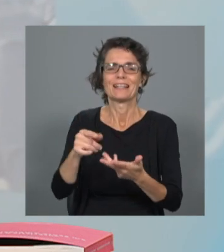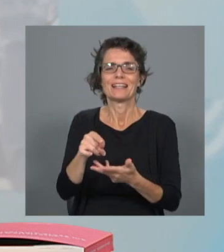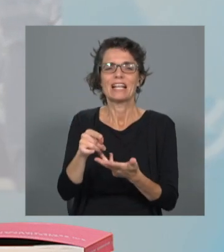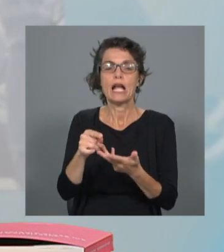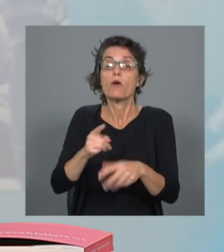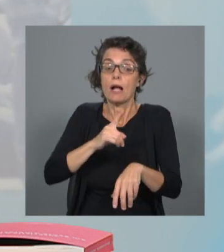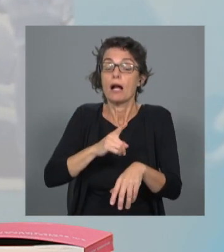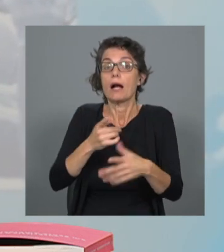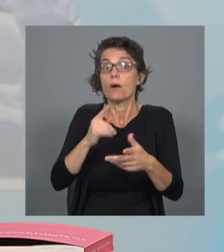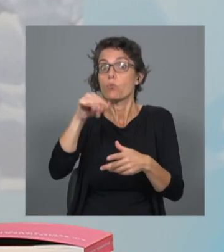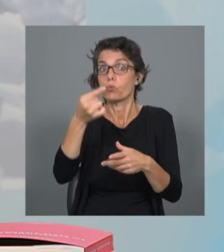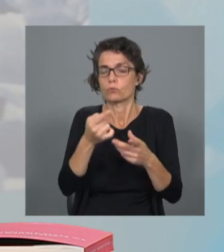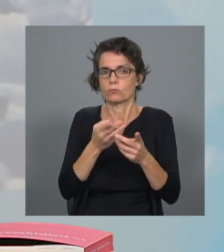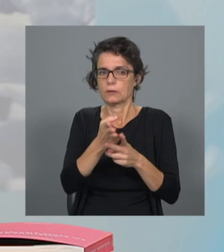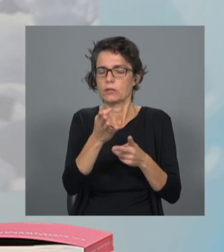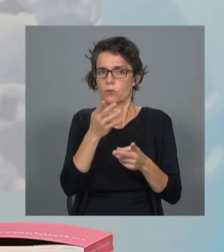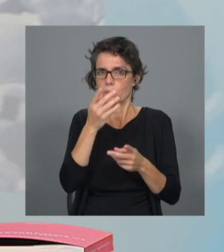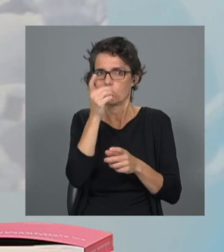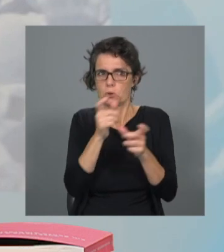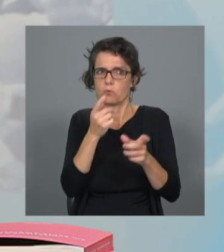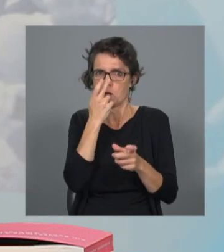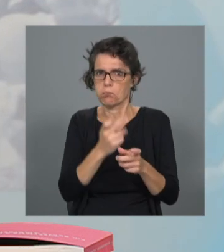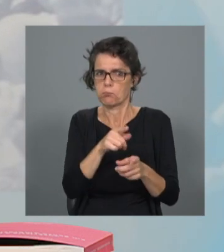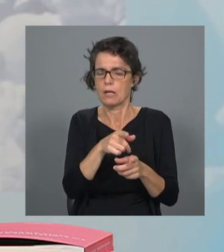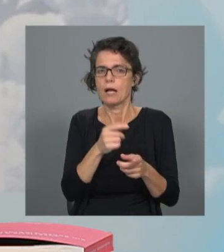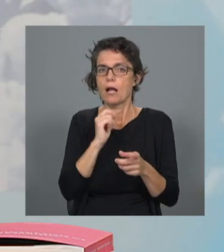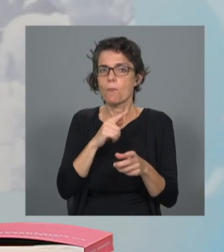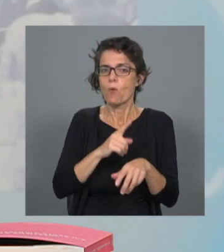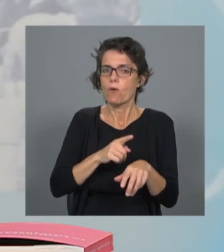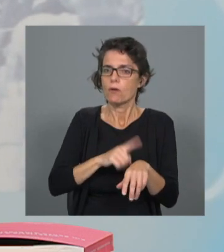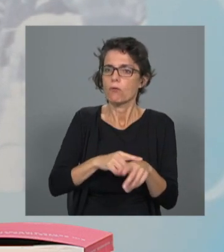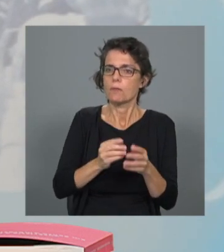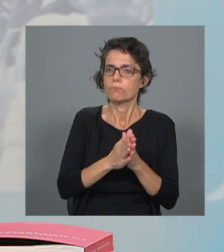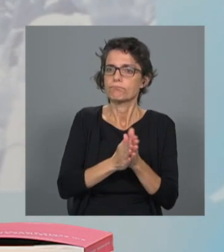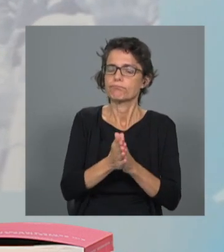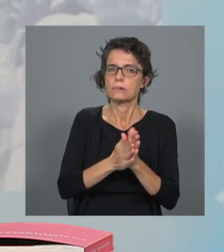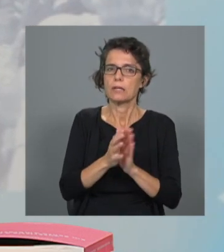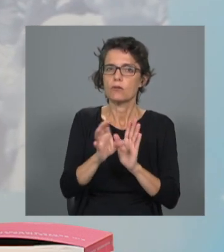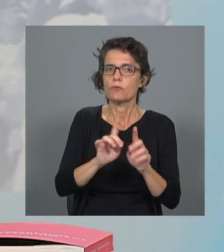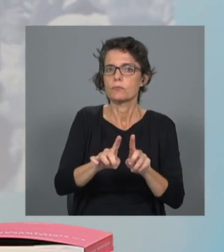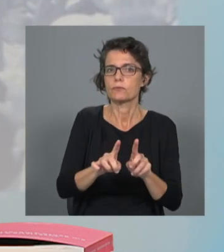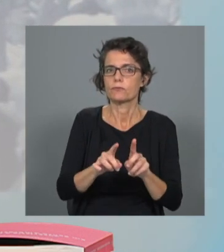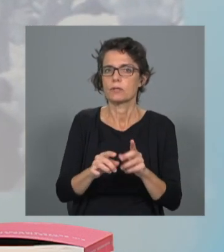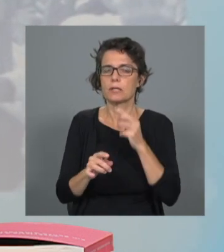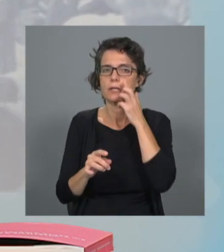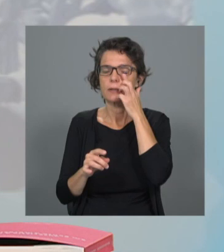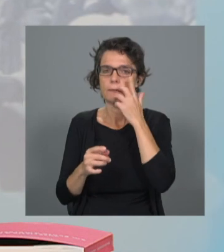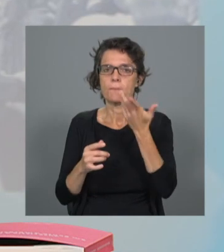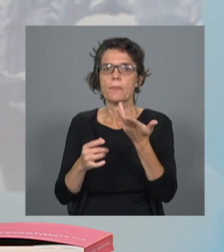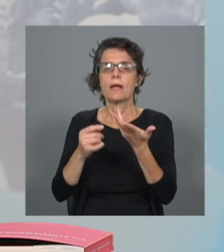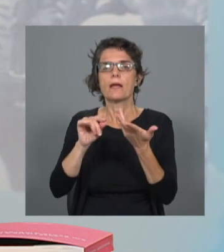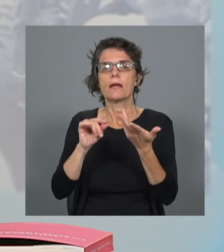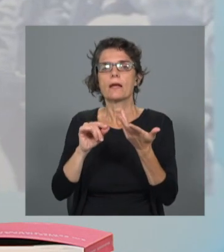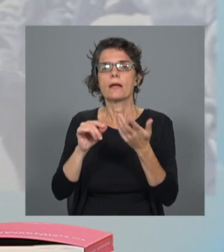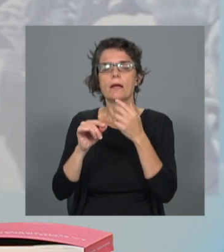esses mantêm e muitas vezes são exigentes no bom sentido da palavra, porque depois das aulas enviam mails, fazem perguntas, querem